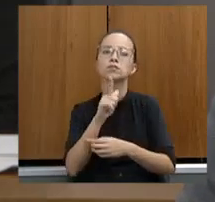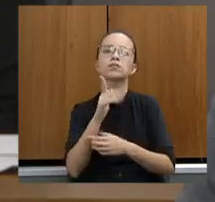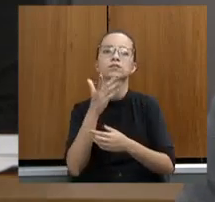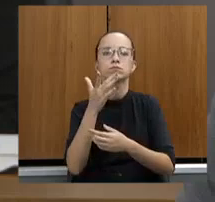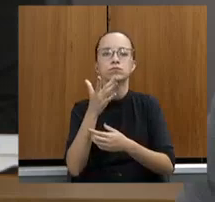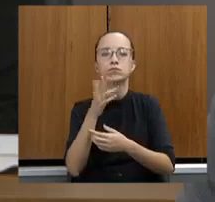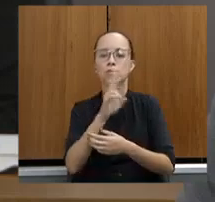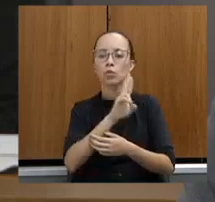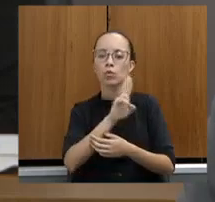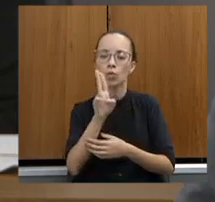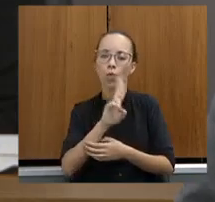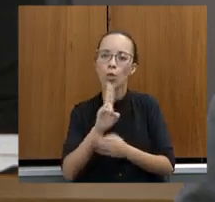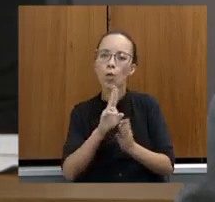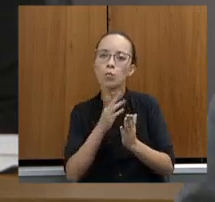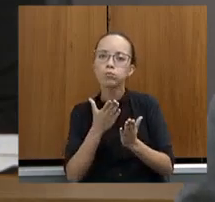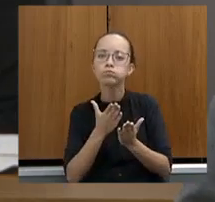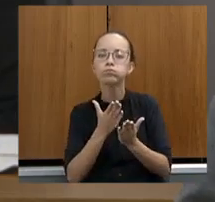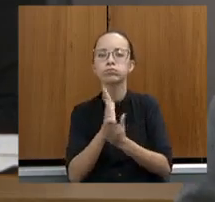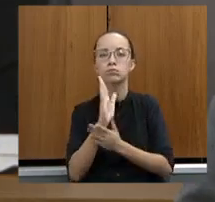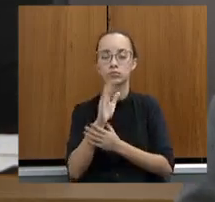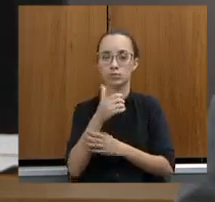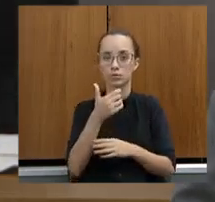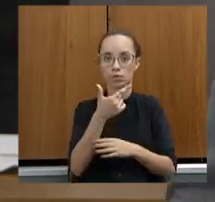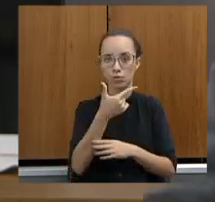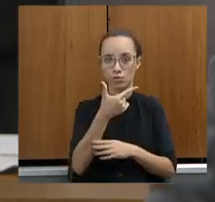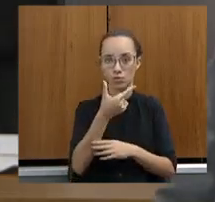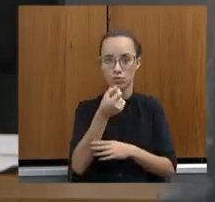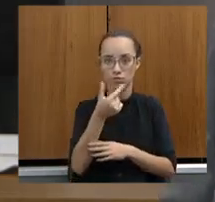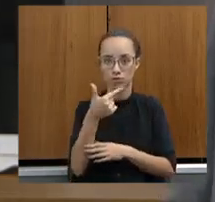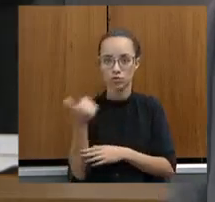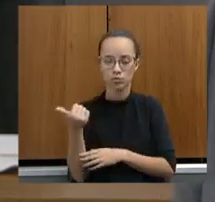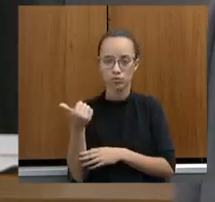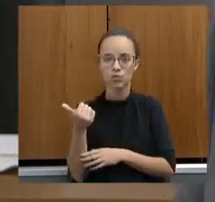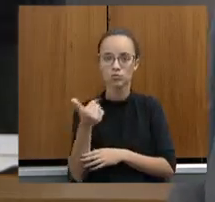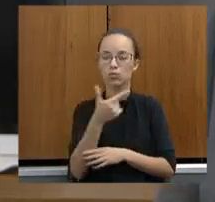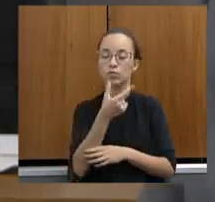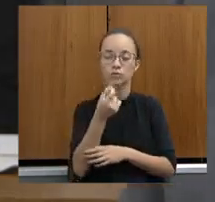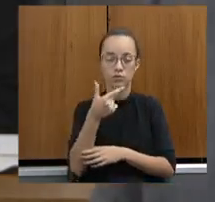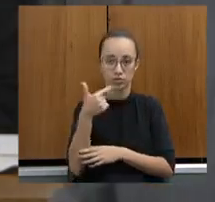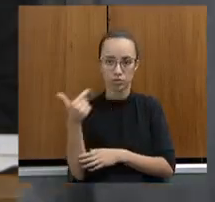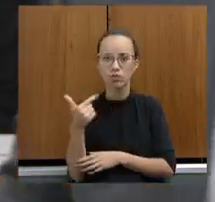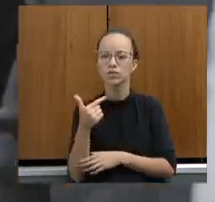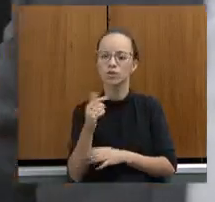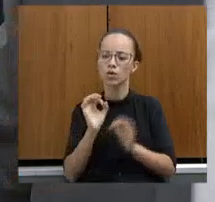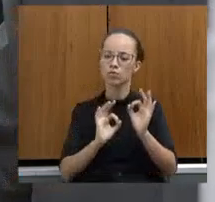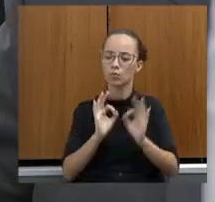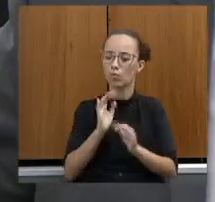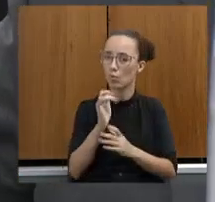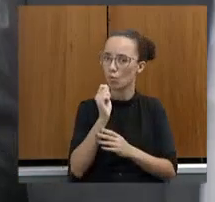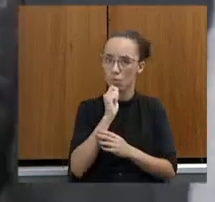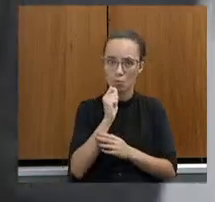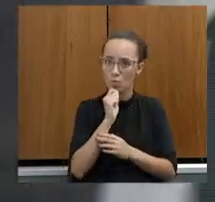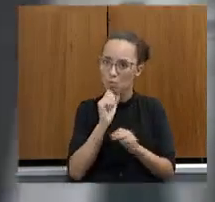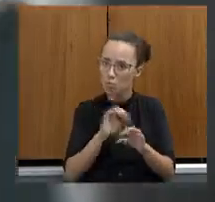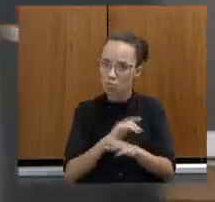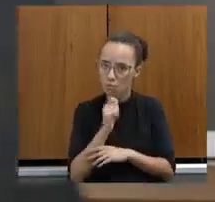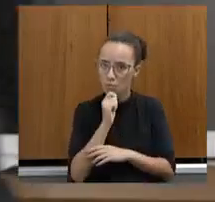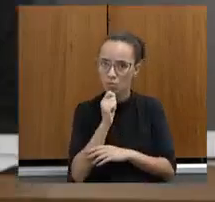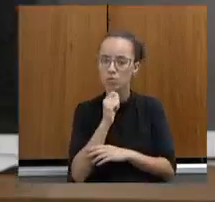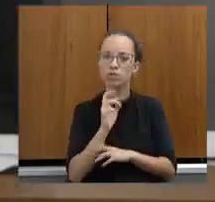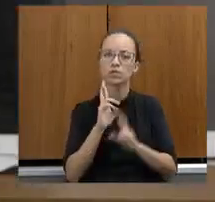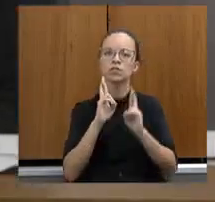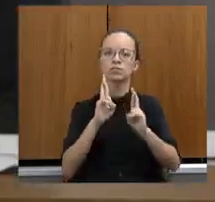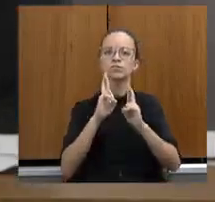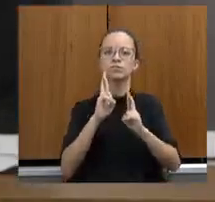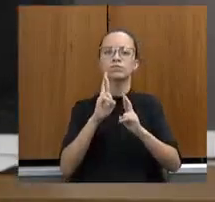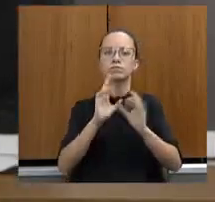falei na ocasião que neste ano de 2021 é planejar de 2022 eles planejamento não estaria concluído a gente espera que